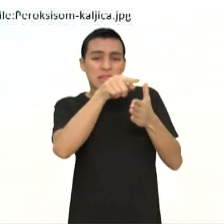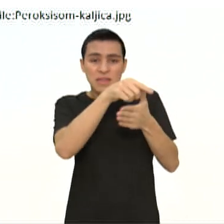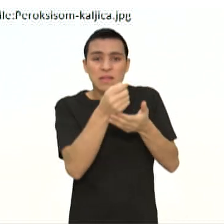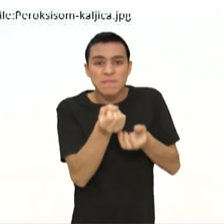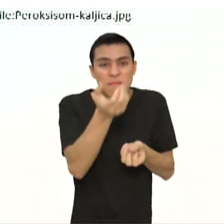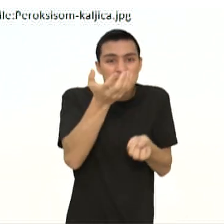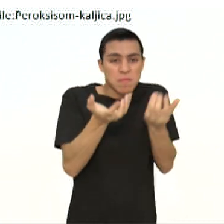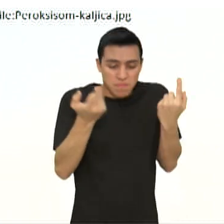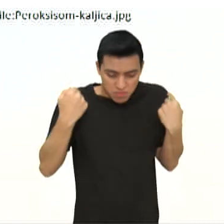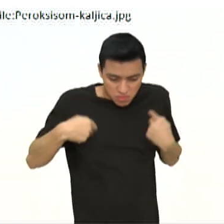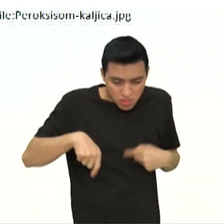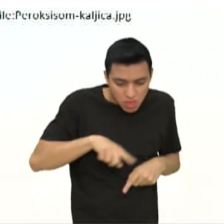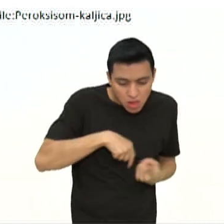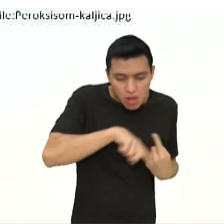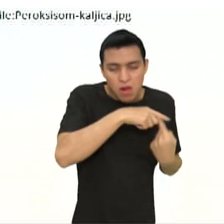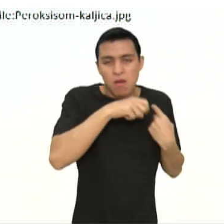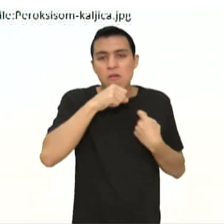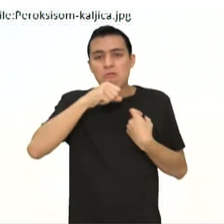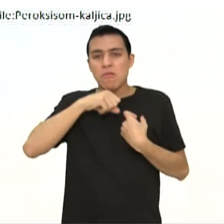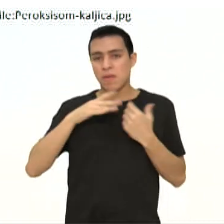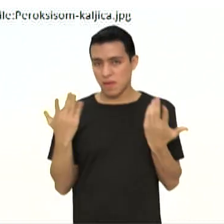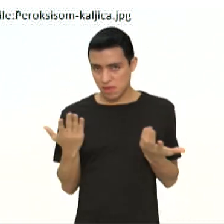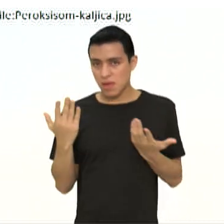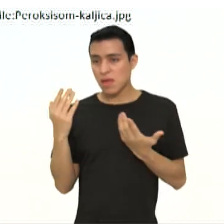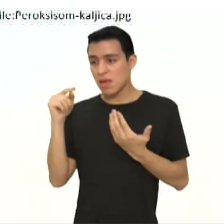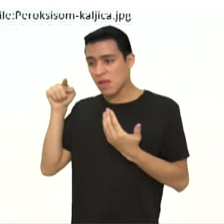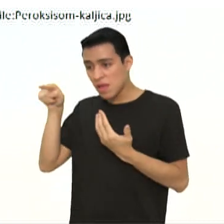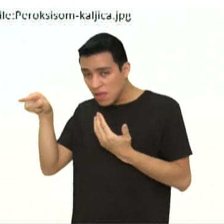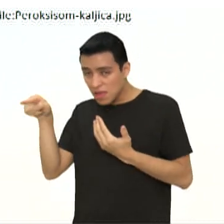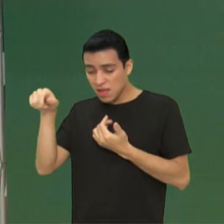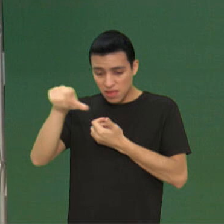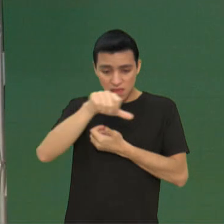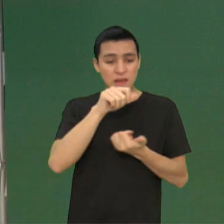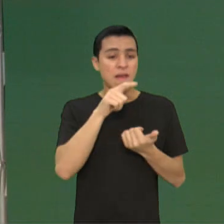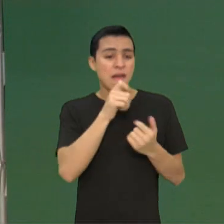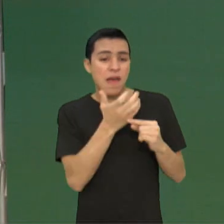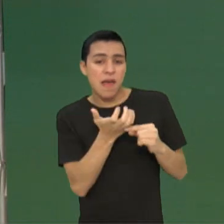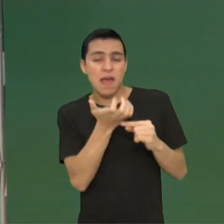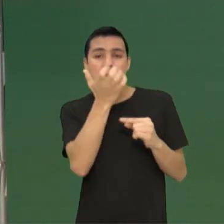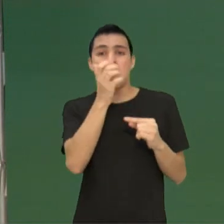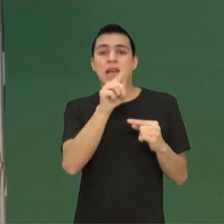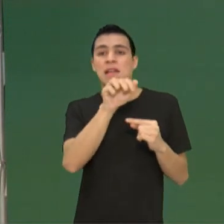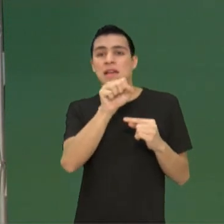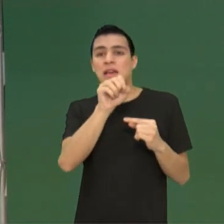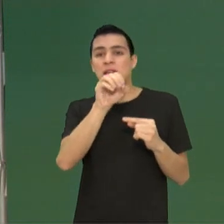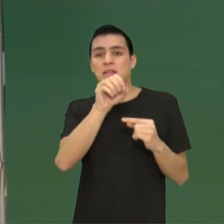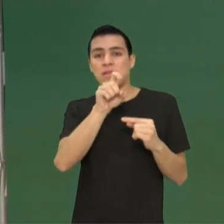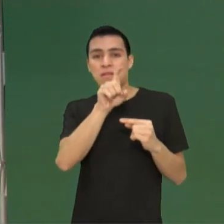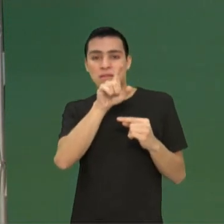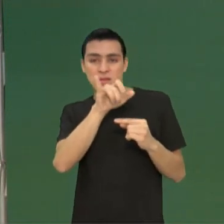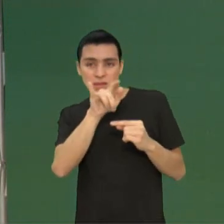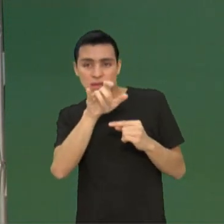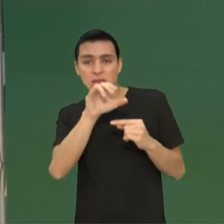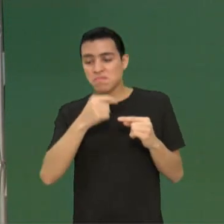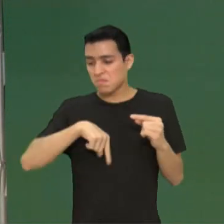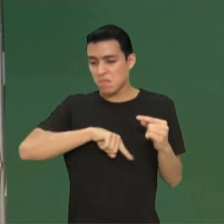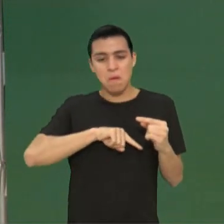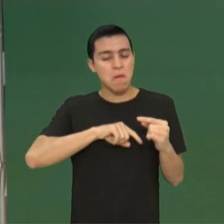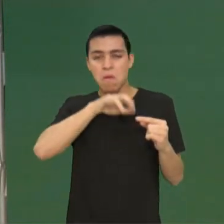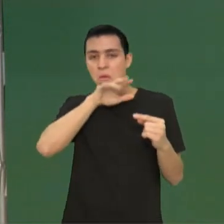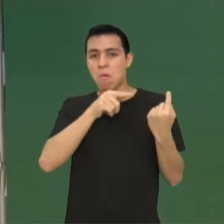esses radicais livres. Transforma em água e gás oxigênio, o que não é tóxico para